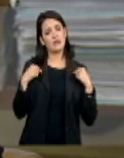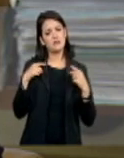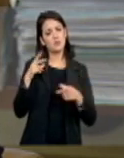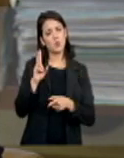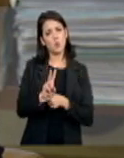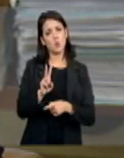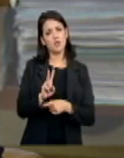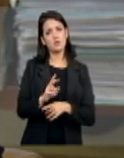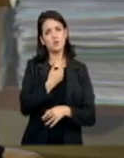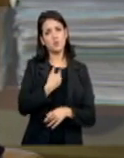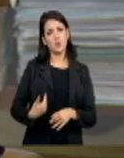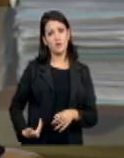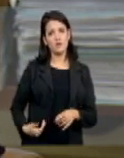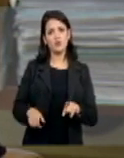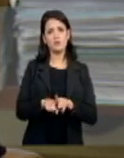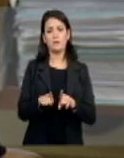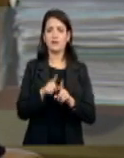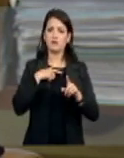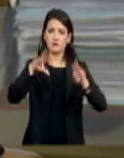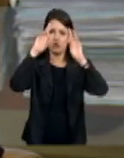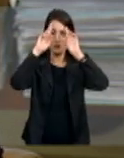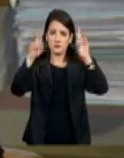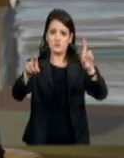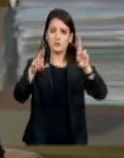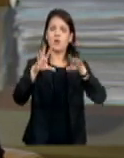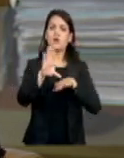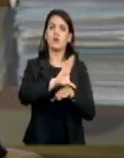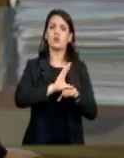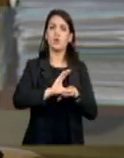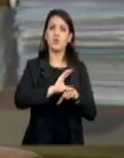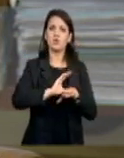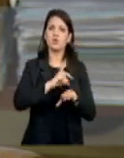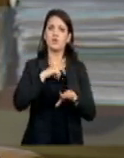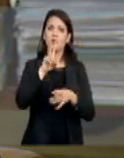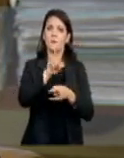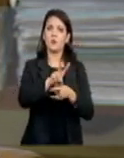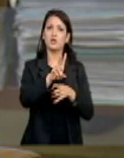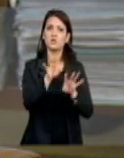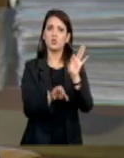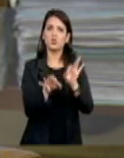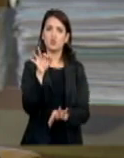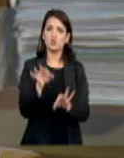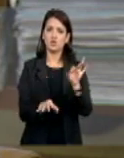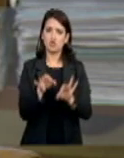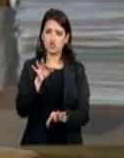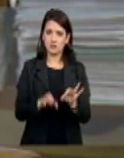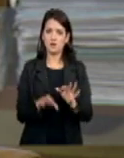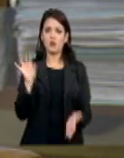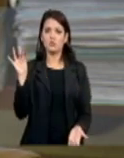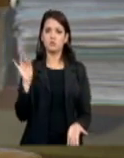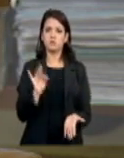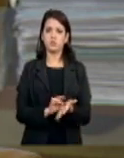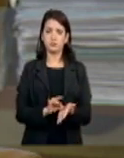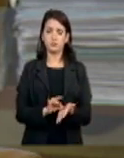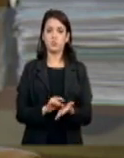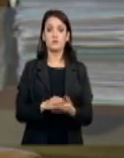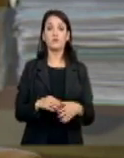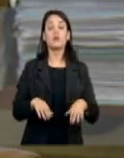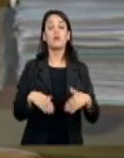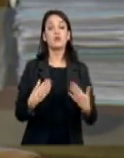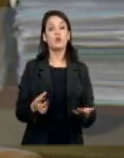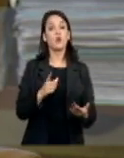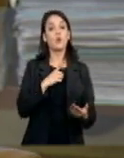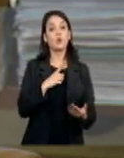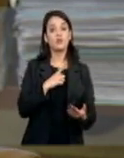concretizado nem de respeito à cláusula funcional da proteção judicial efetiva em havendo situação de